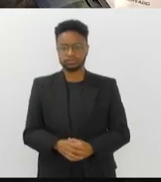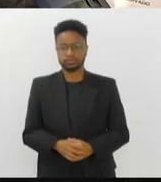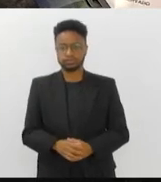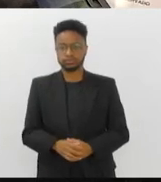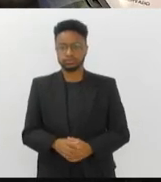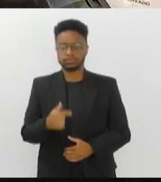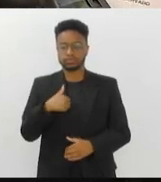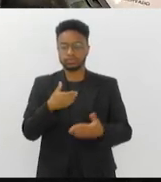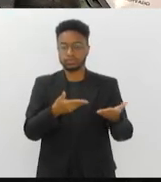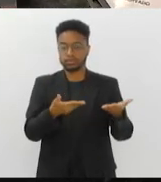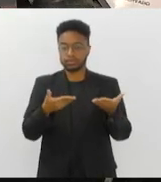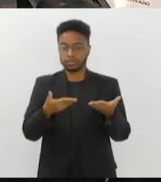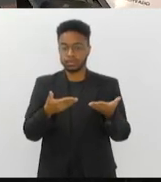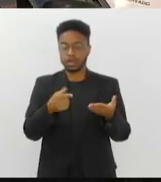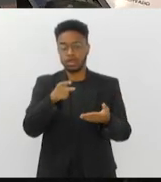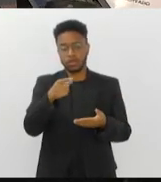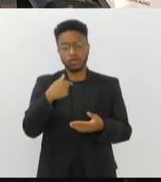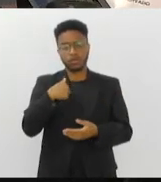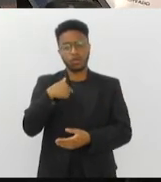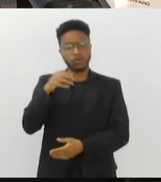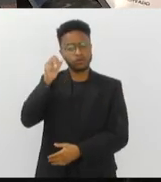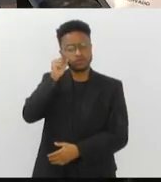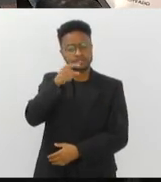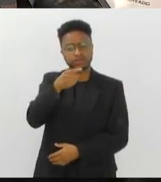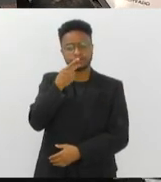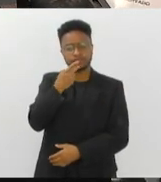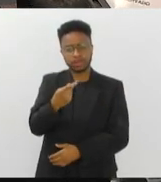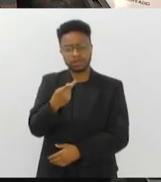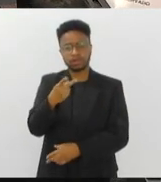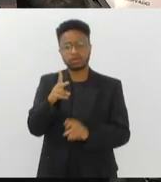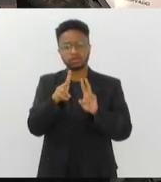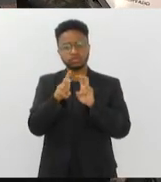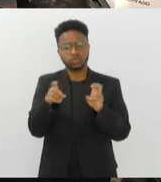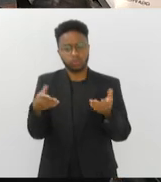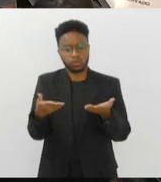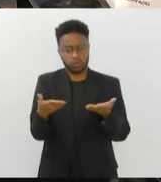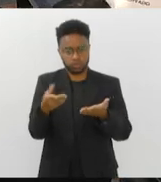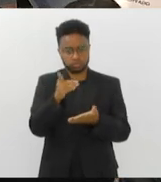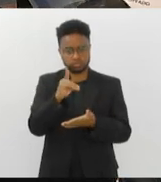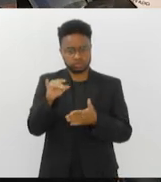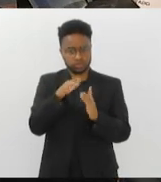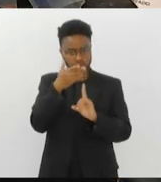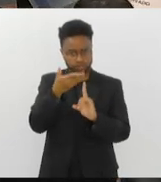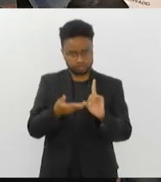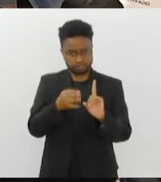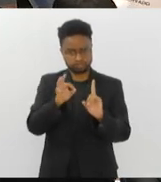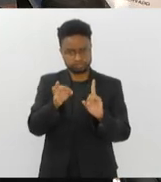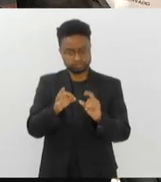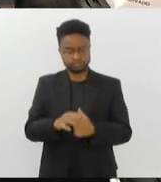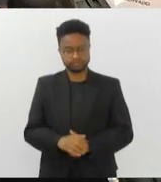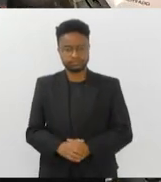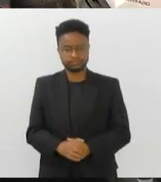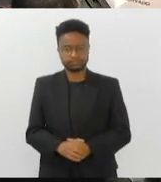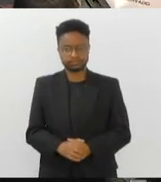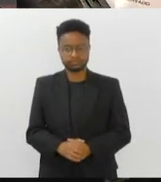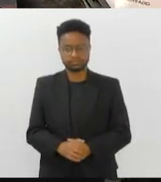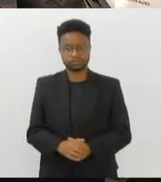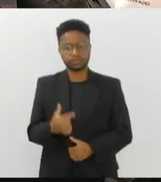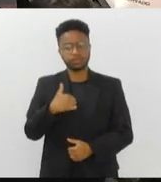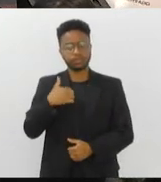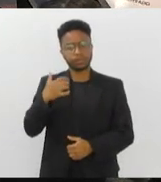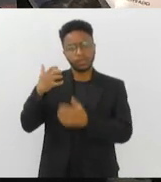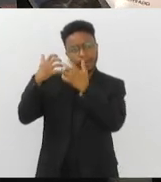Ouvindo a senhora falar especificamente da data de hoje, das homenagens, eu fiquei pensando